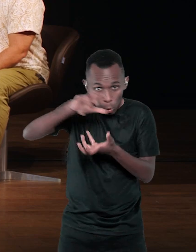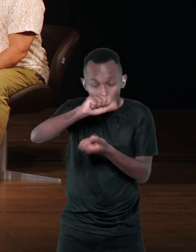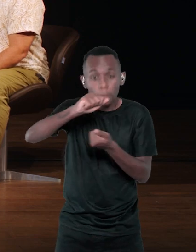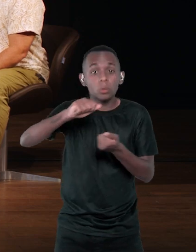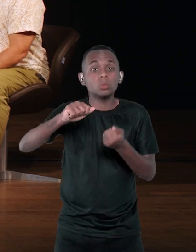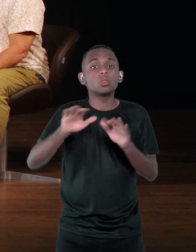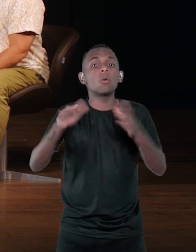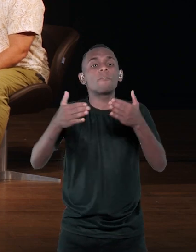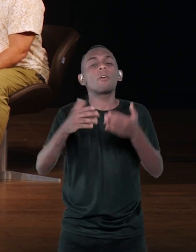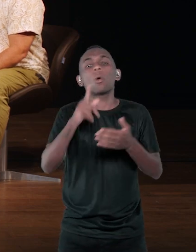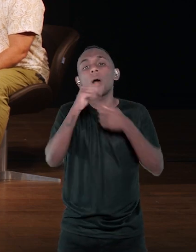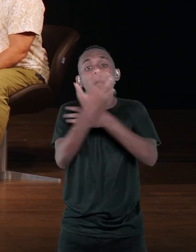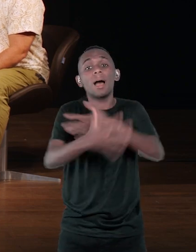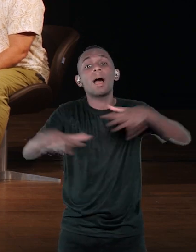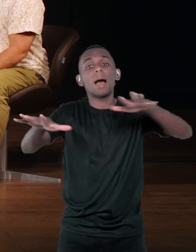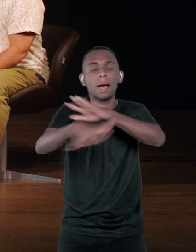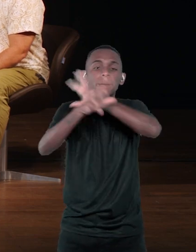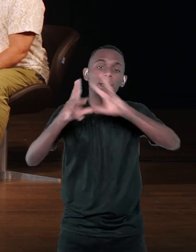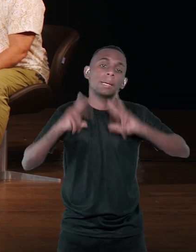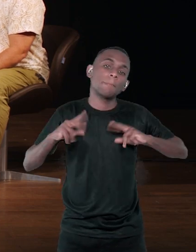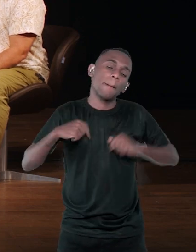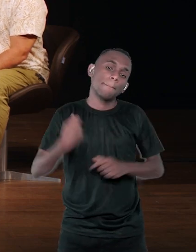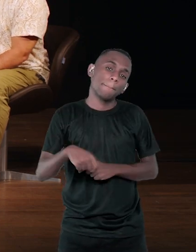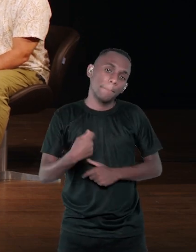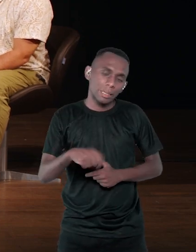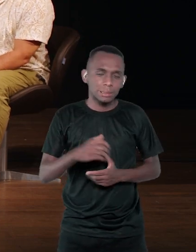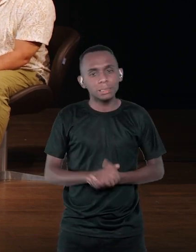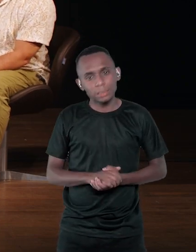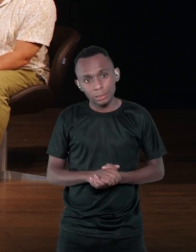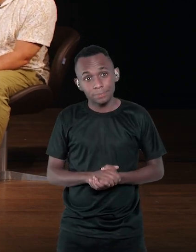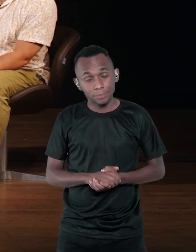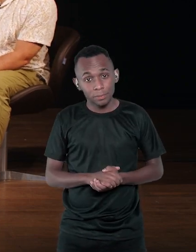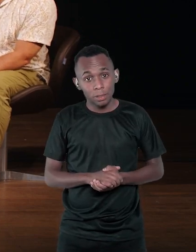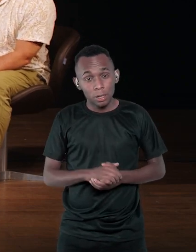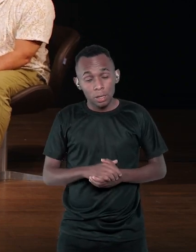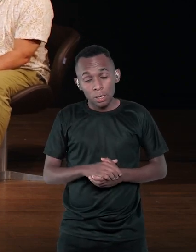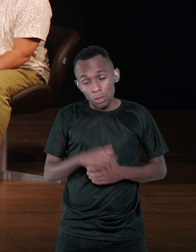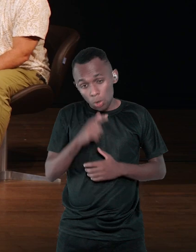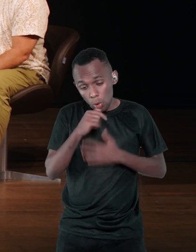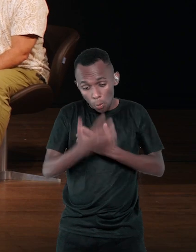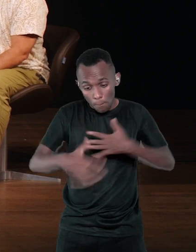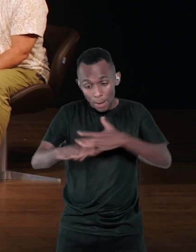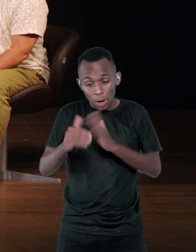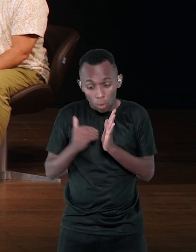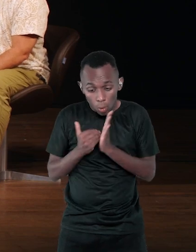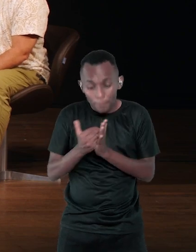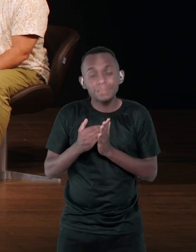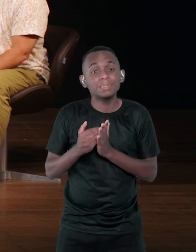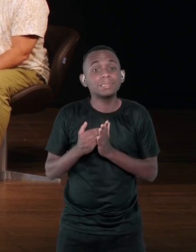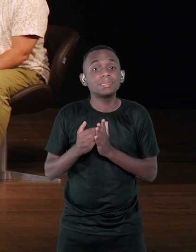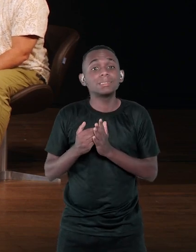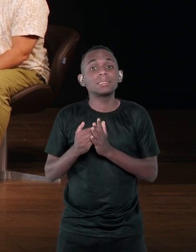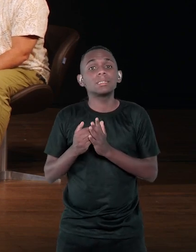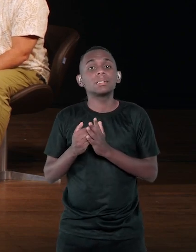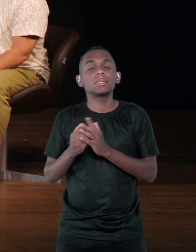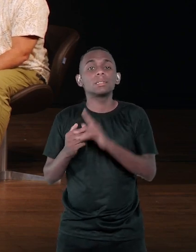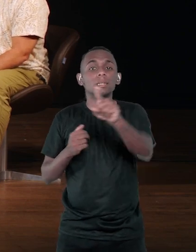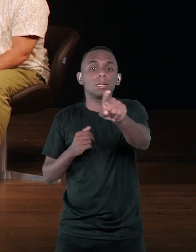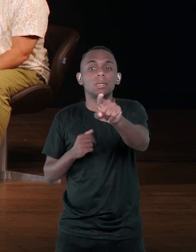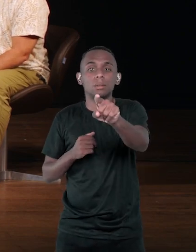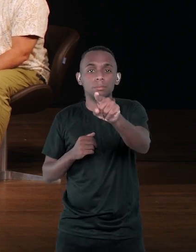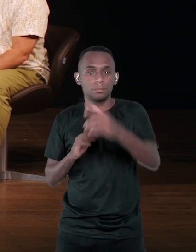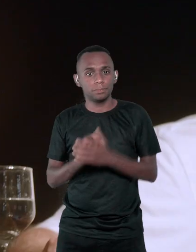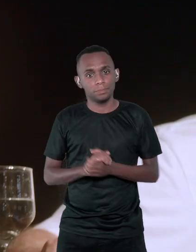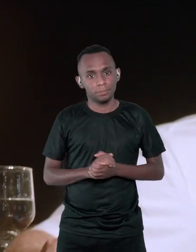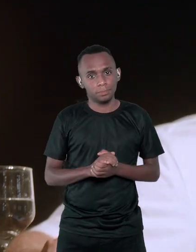dos oceanos, da década dos oceanos. E o mar começa aqui, só que a gente incluiu o Mar Começa em Ti. E